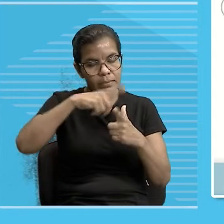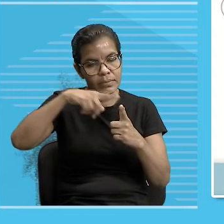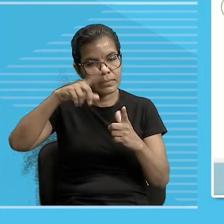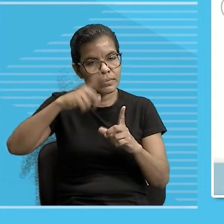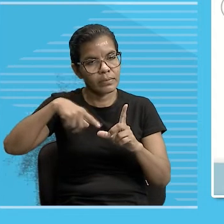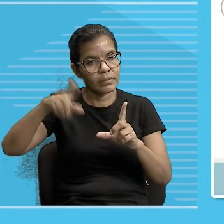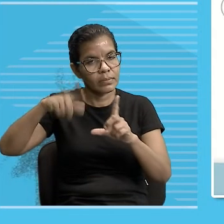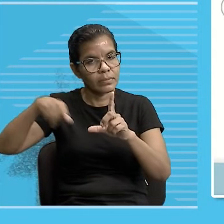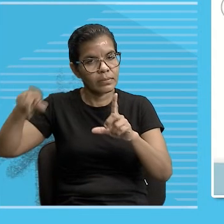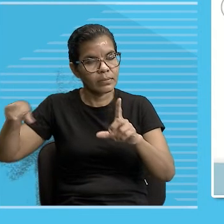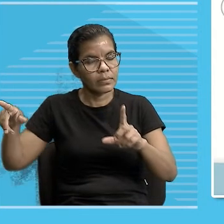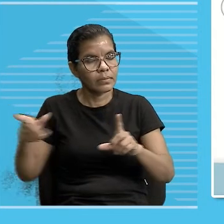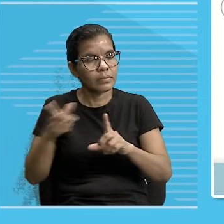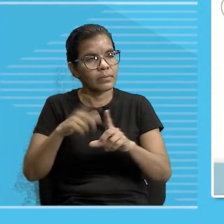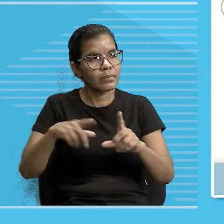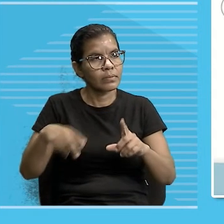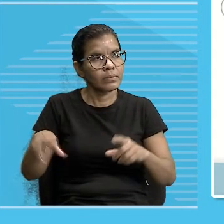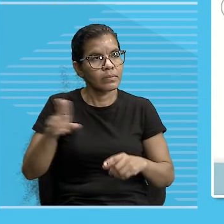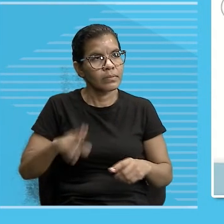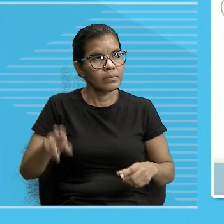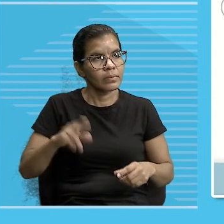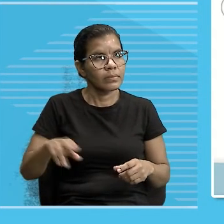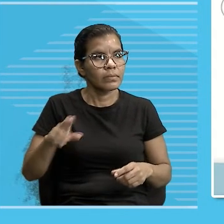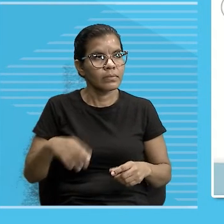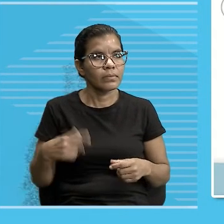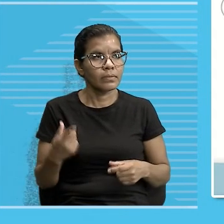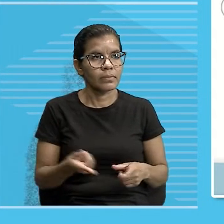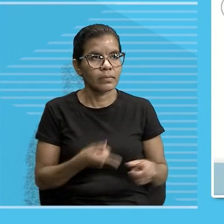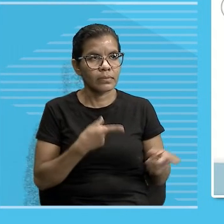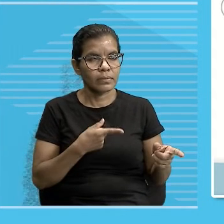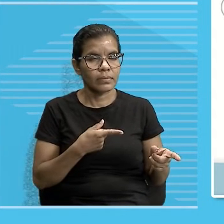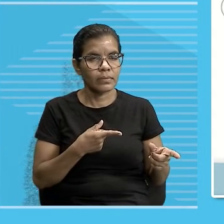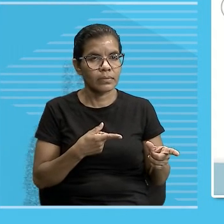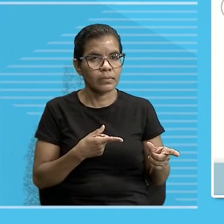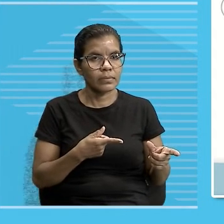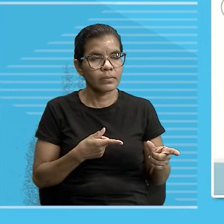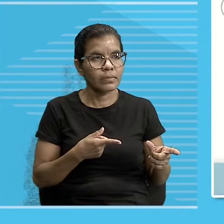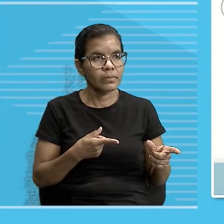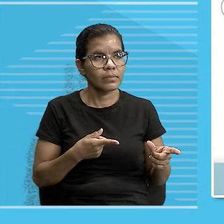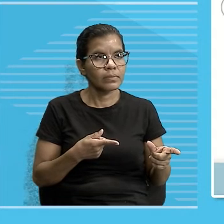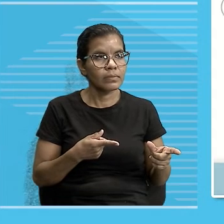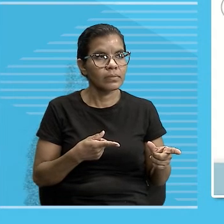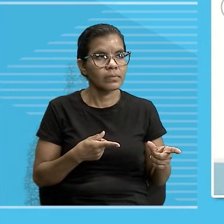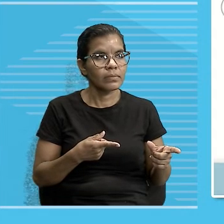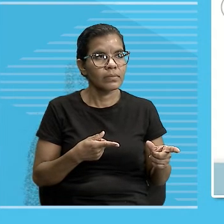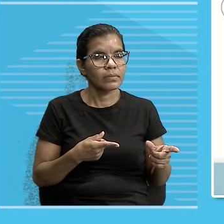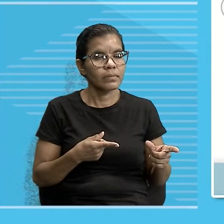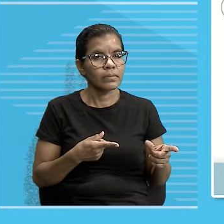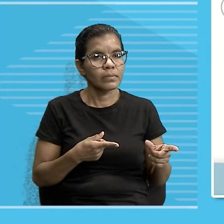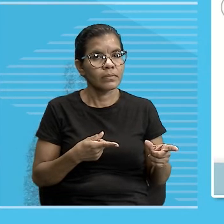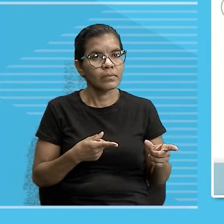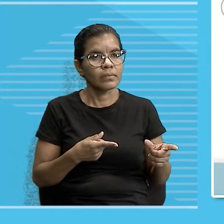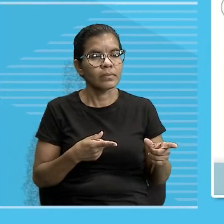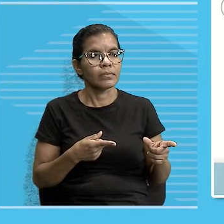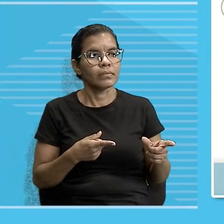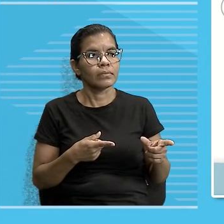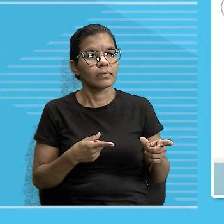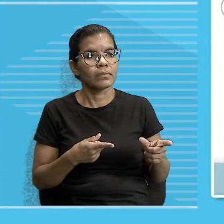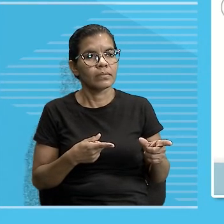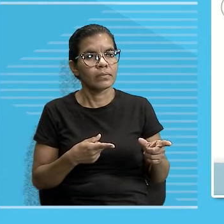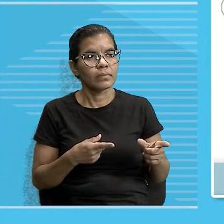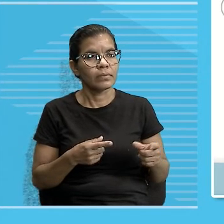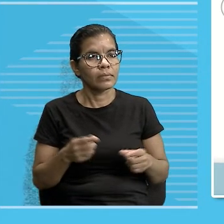usamos essa expressão aqui, certo, jovens? Você usa a expressãozinha sem